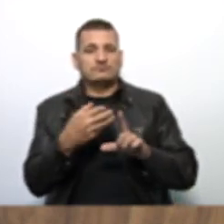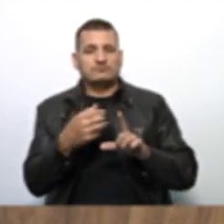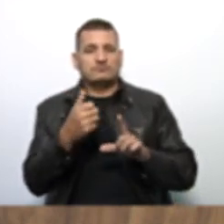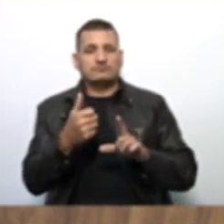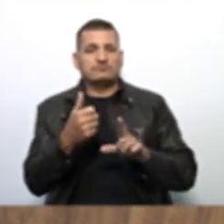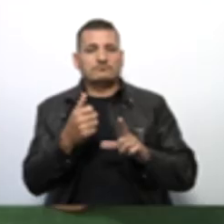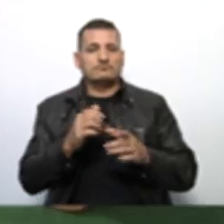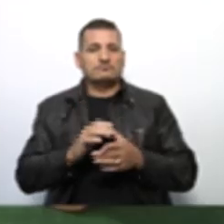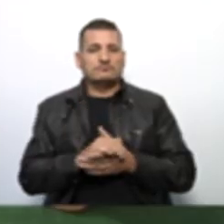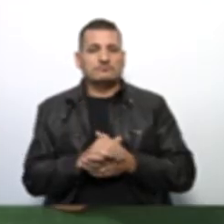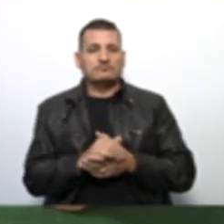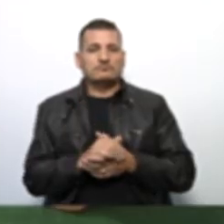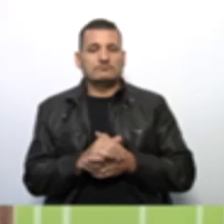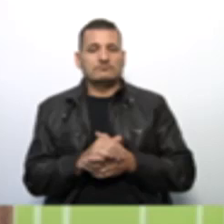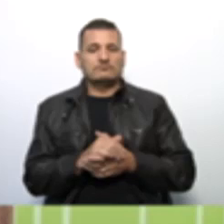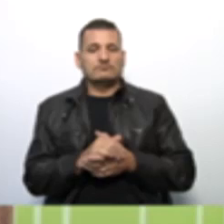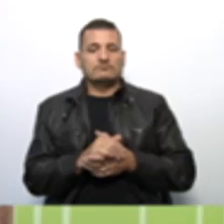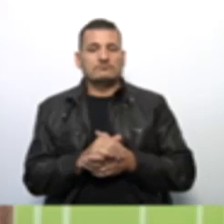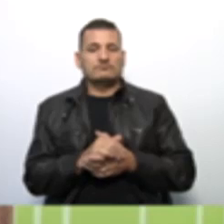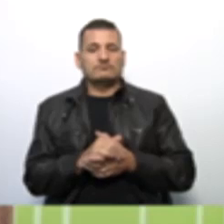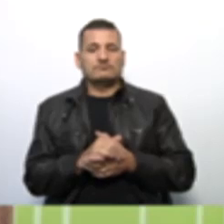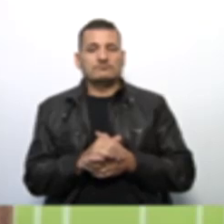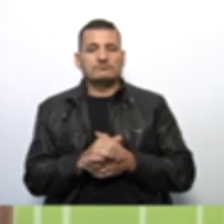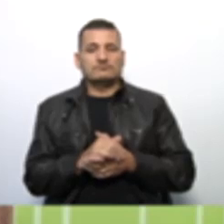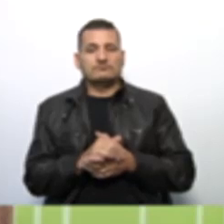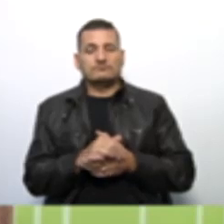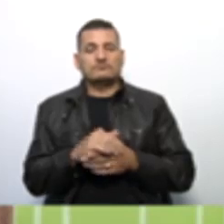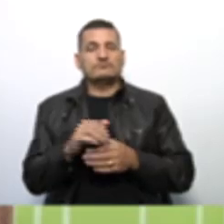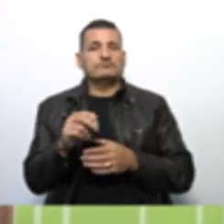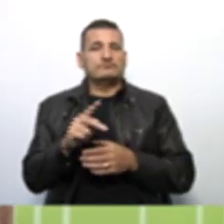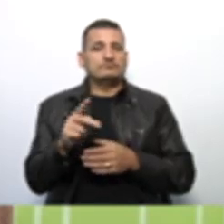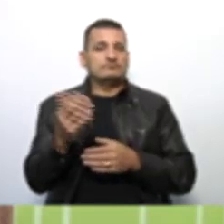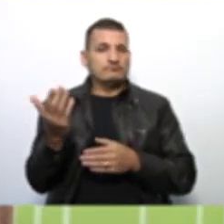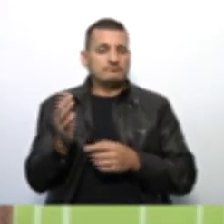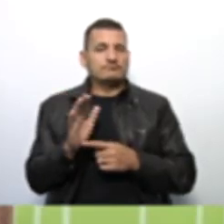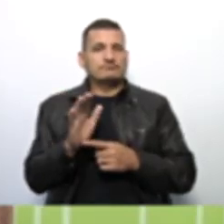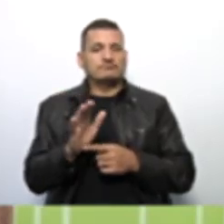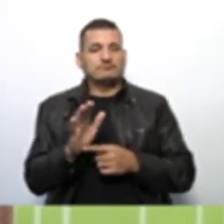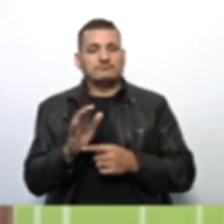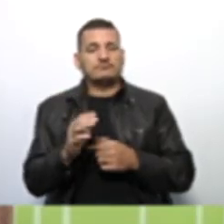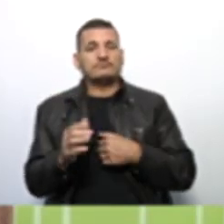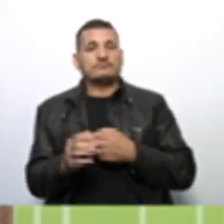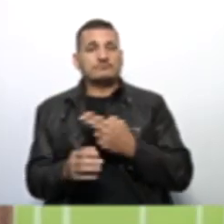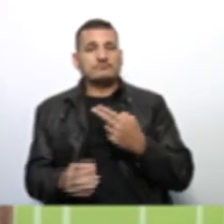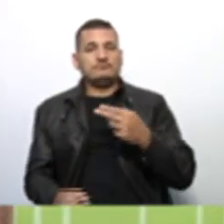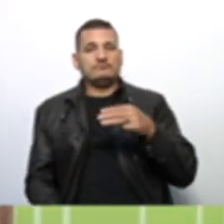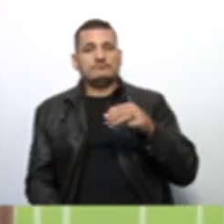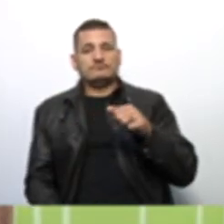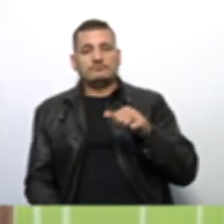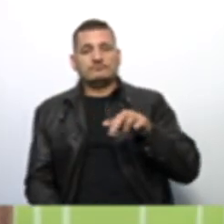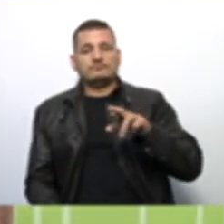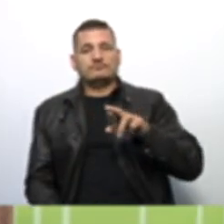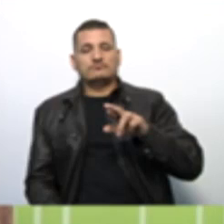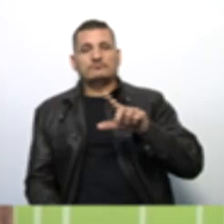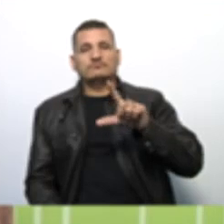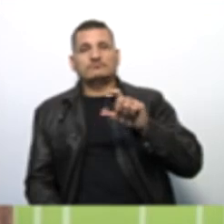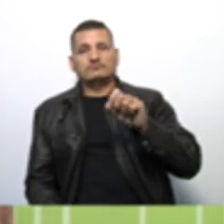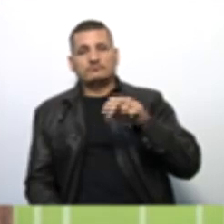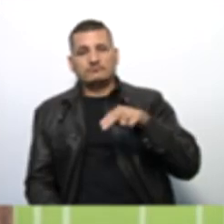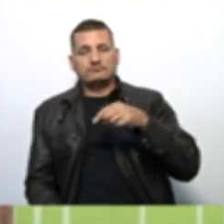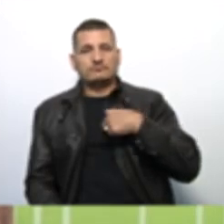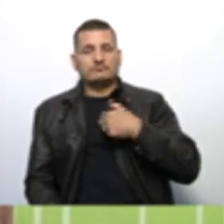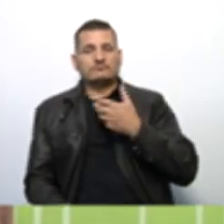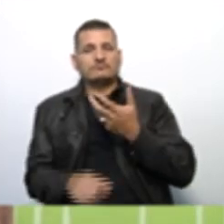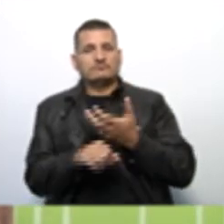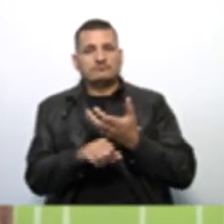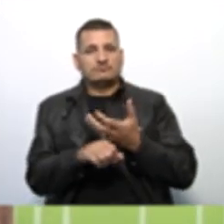bom? Bom, pessoal, né? O professor Saulo se apresentou, então continuando, meu nome é Marlon, né? Também estarei com vocês nessa disciplina,